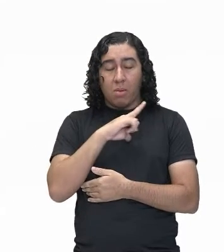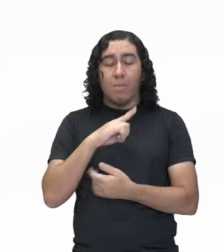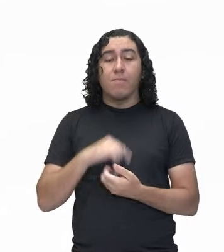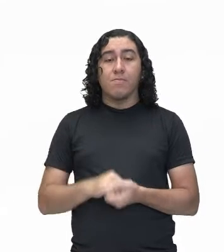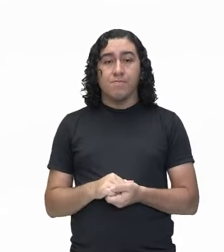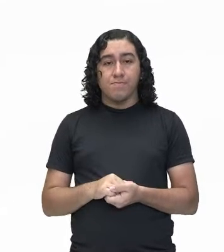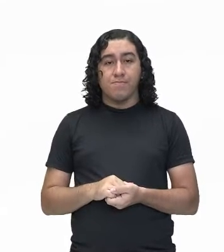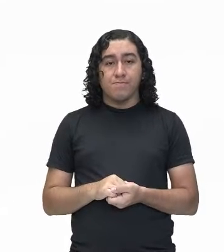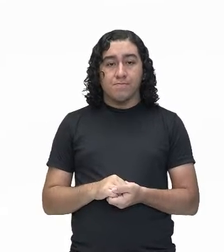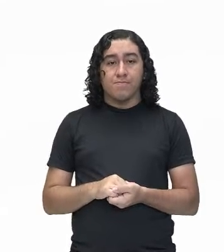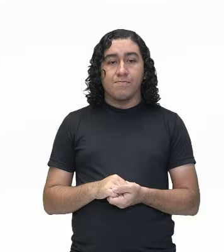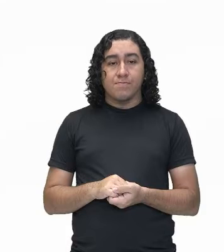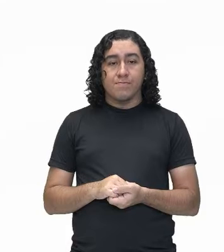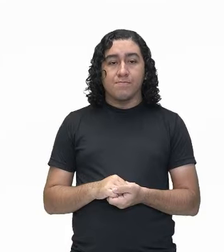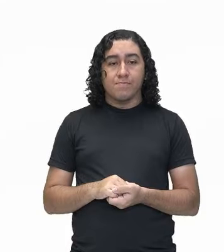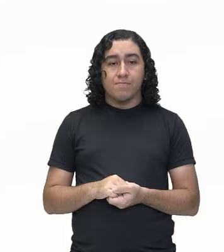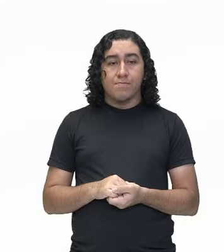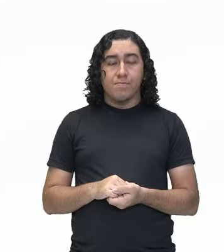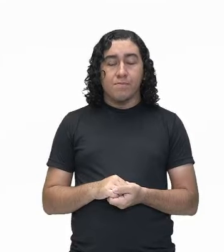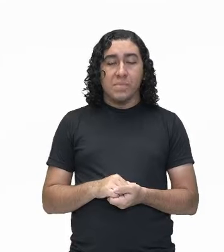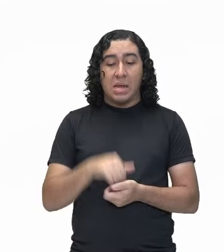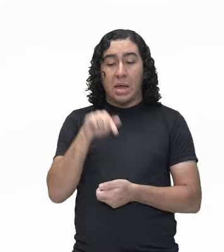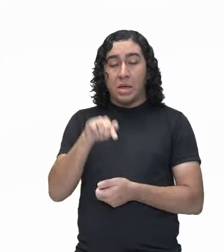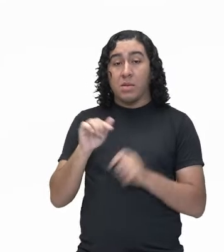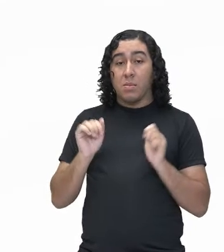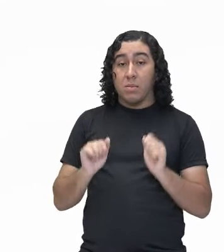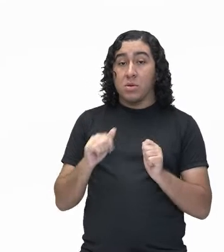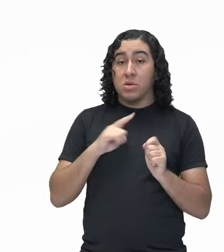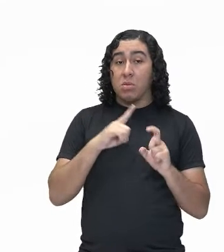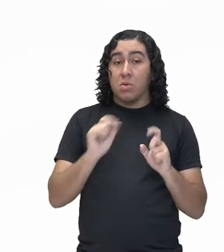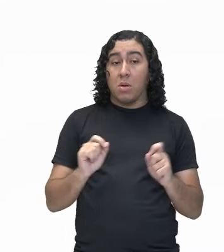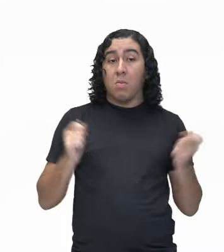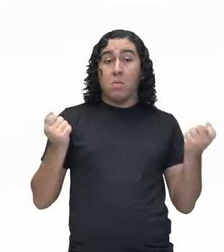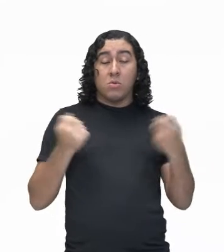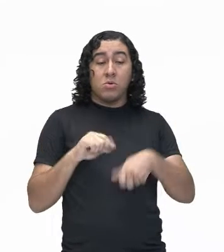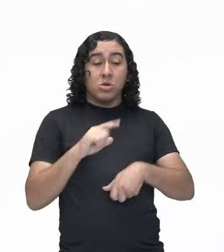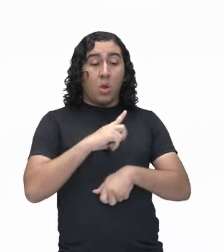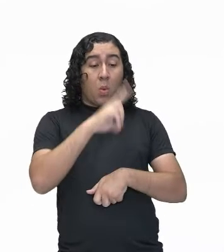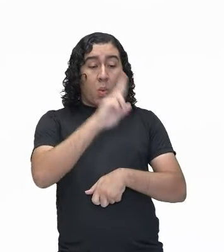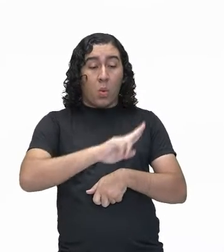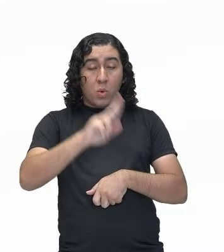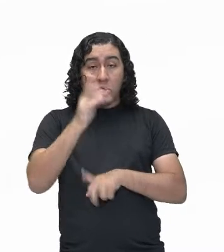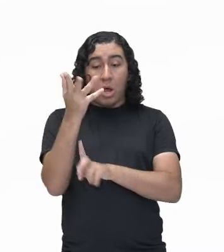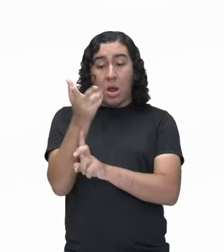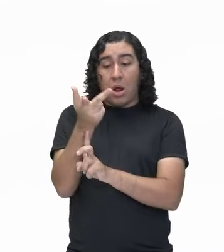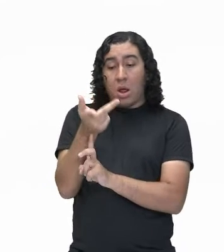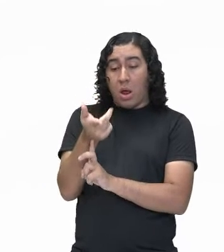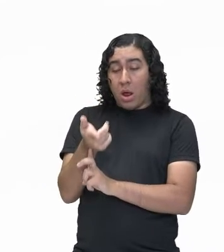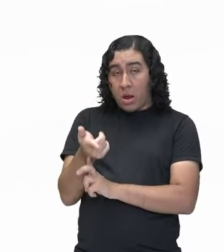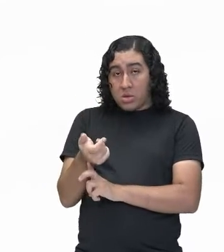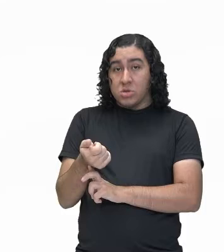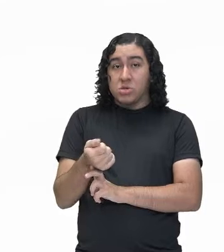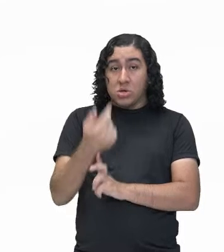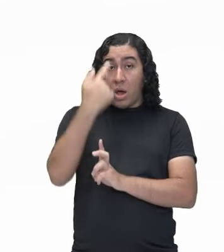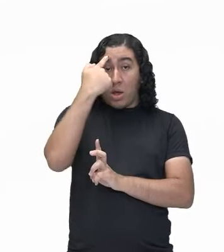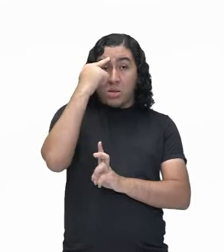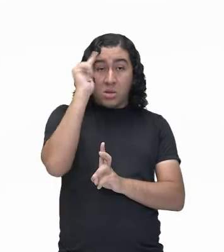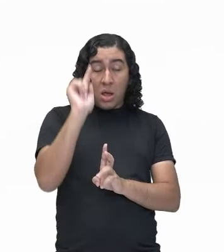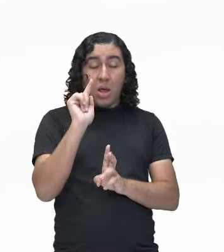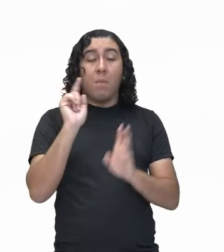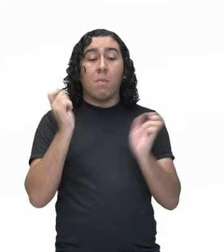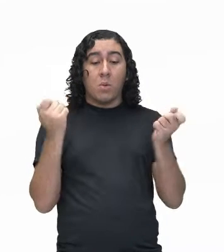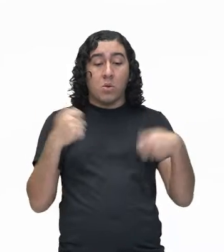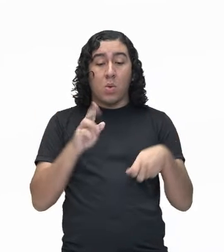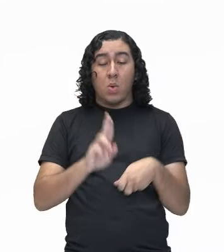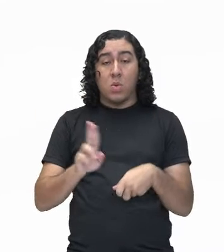concretizar-se. Uma ideia pode ser materializada artisticamente através de